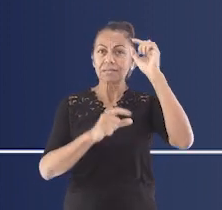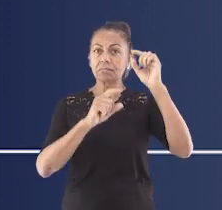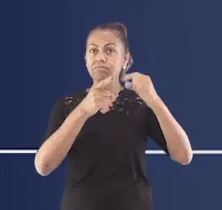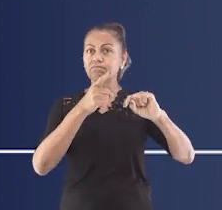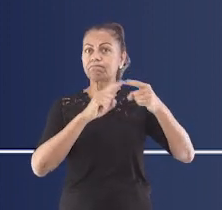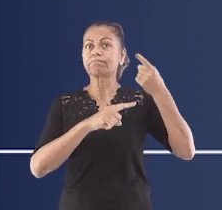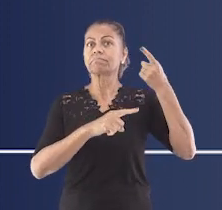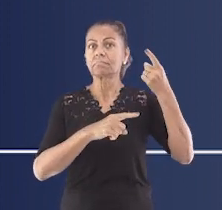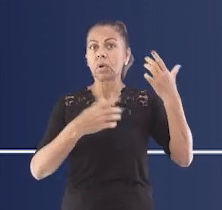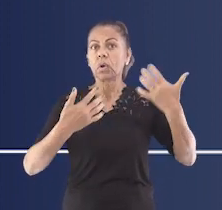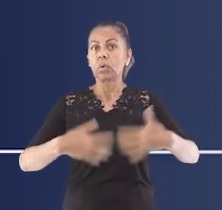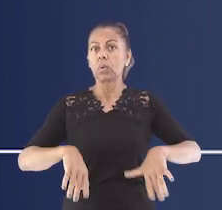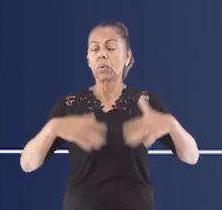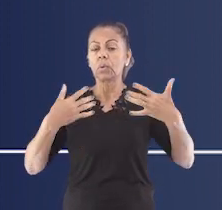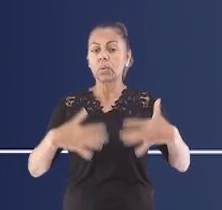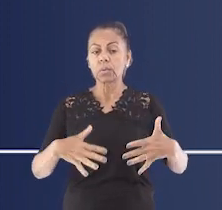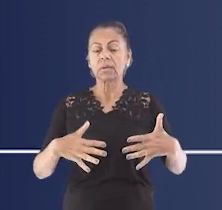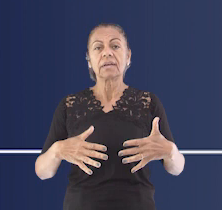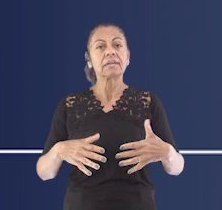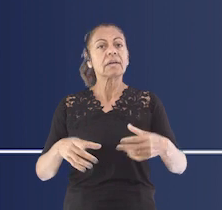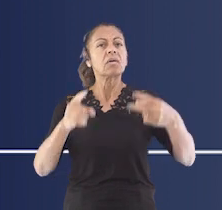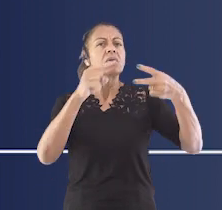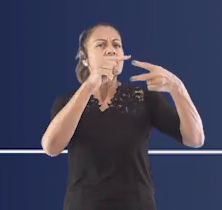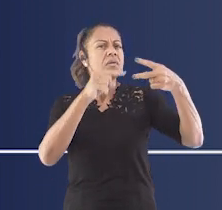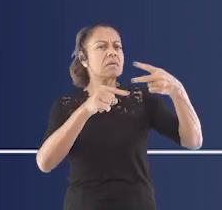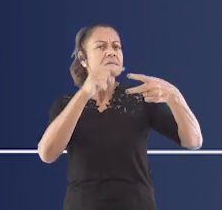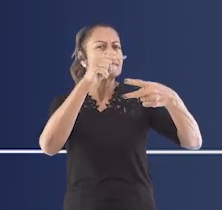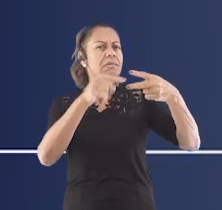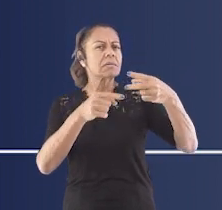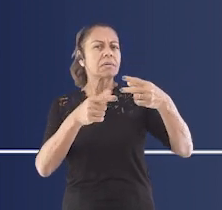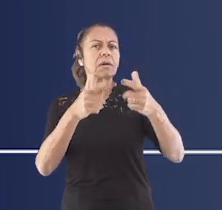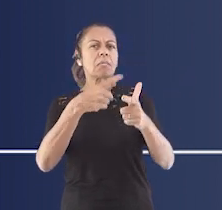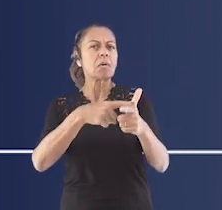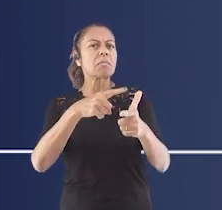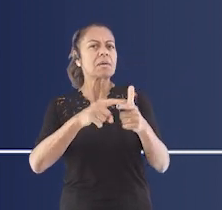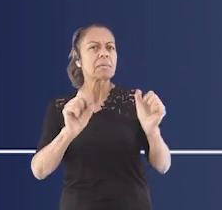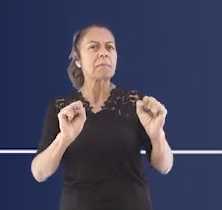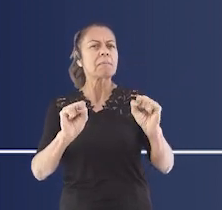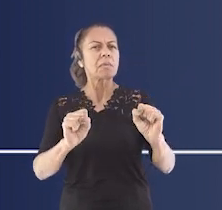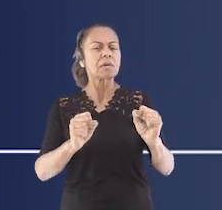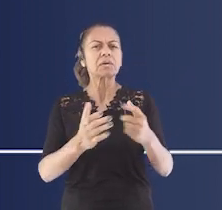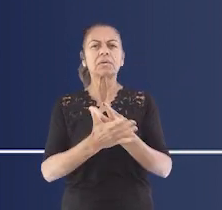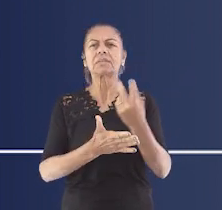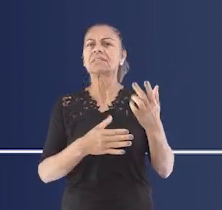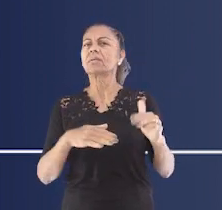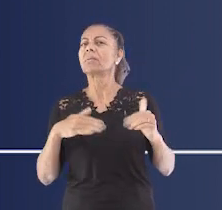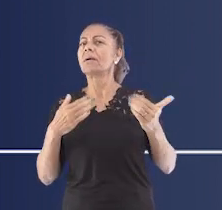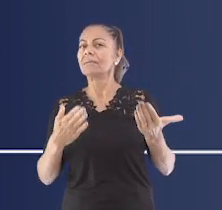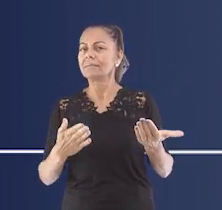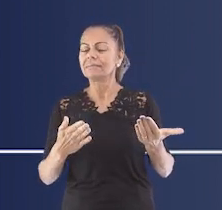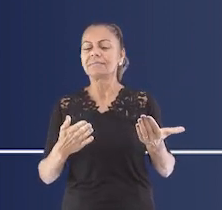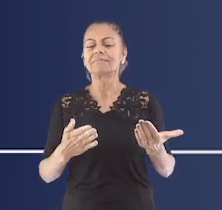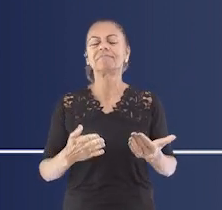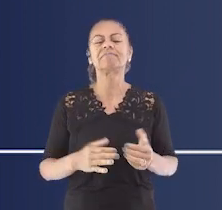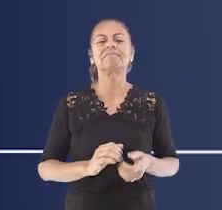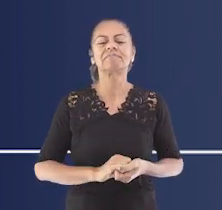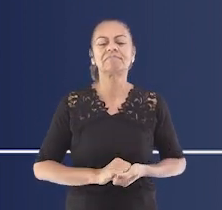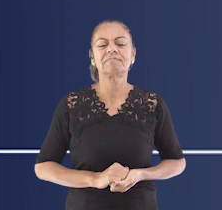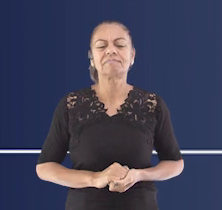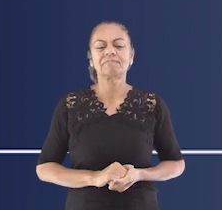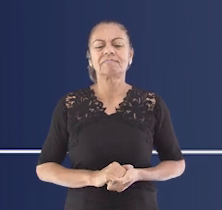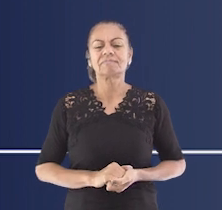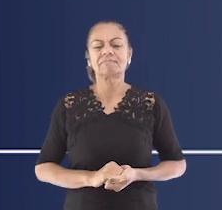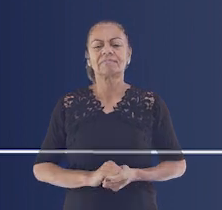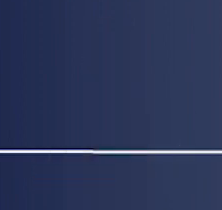alguns transtornos, e transtornos muito graves. Cite 2 desses transtornos. Vou te dar um tempinho para